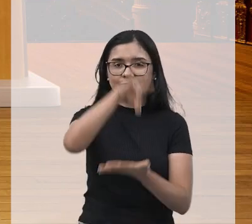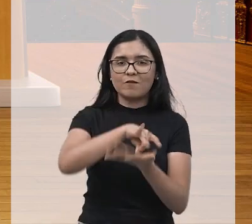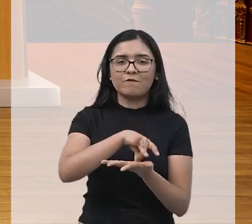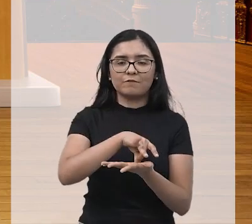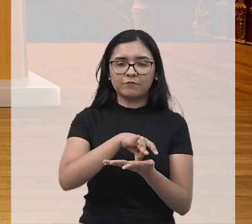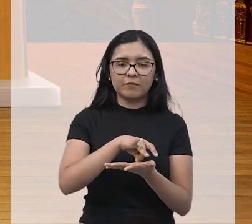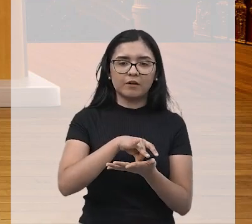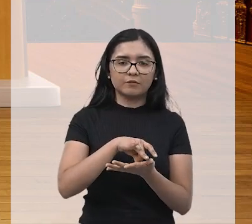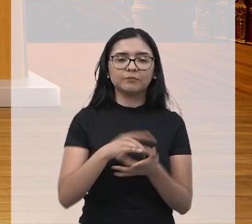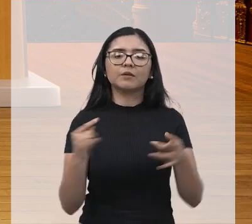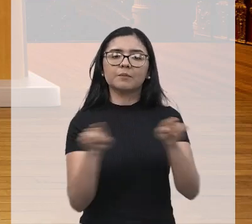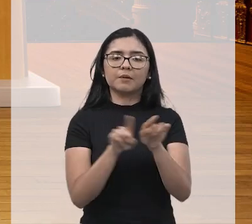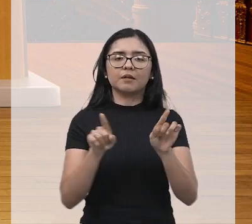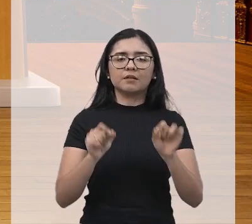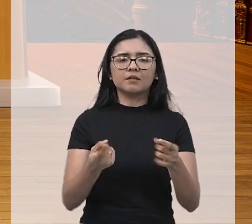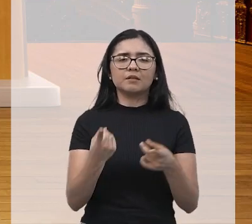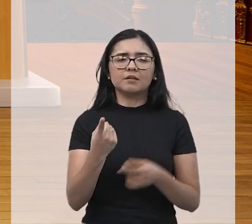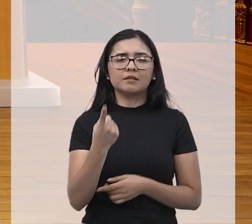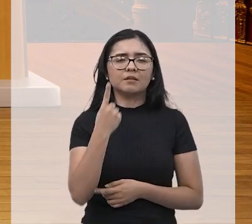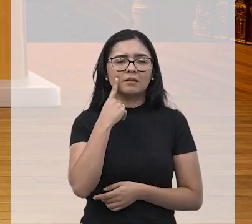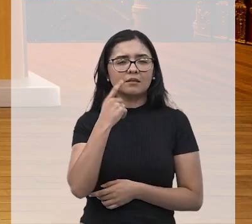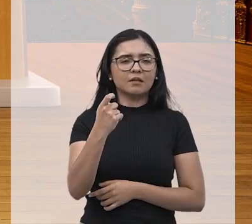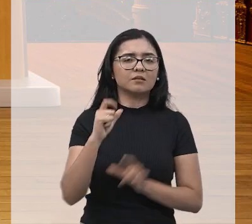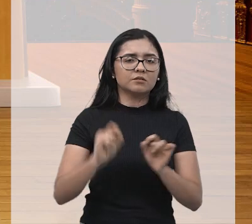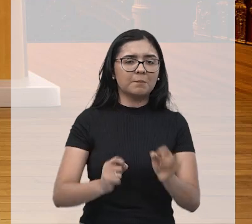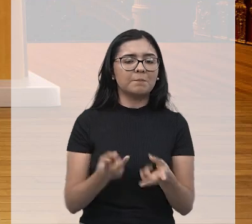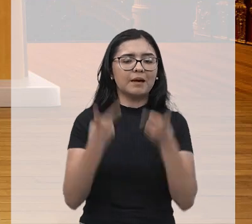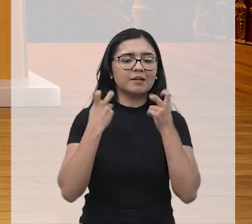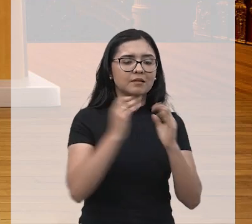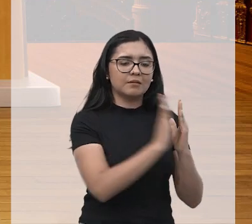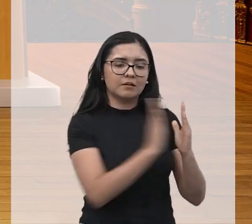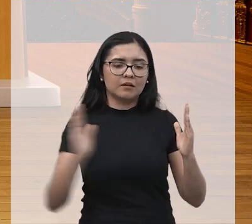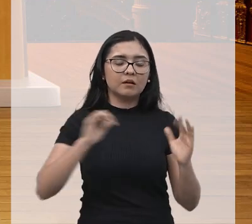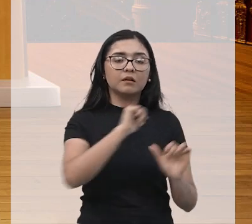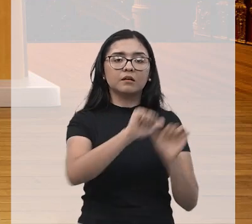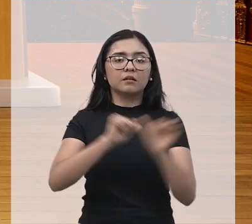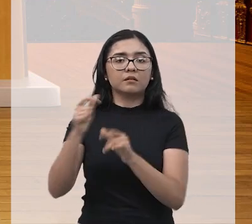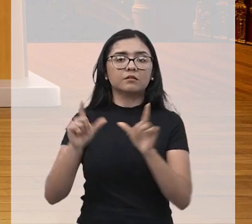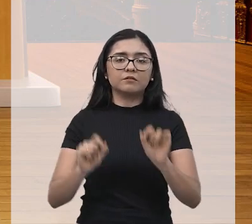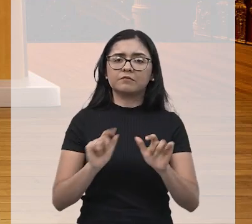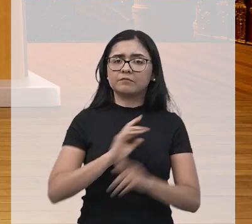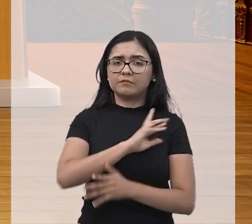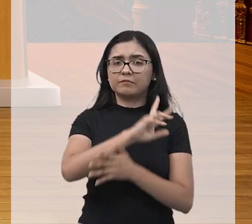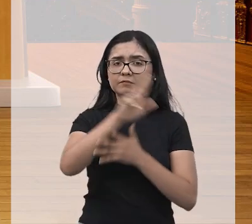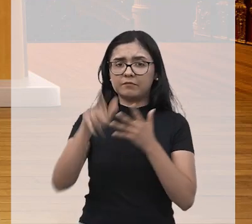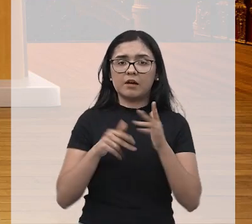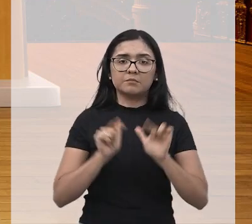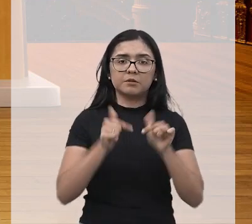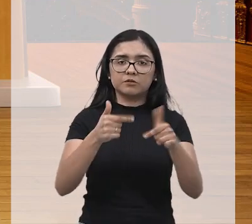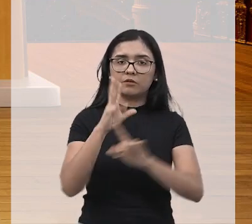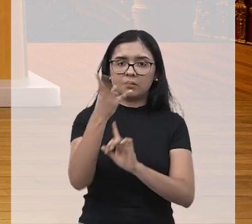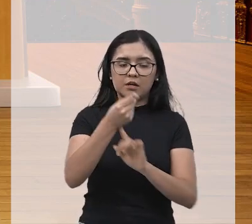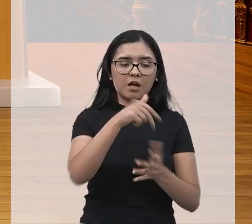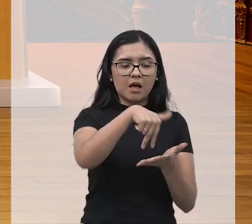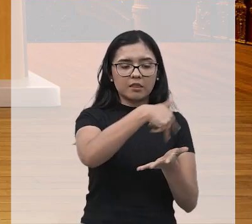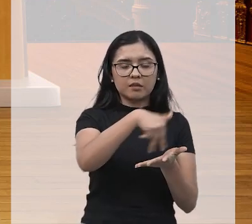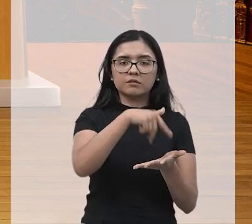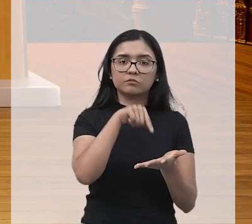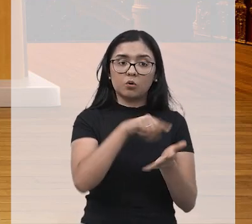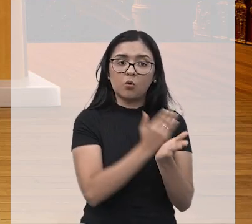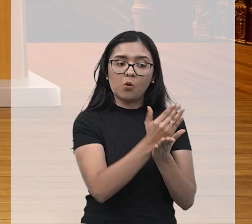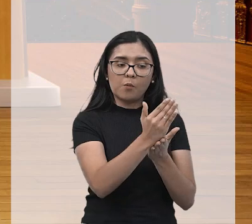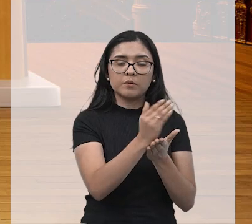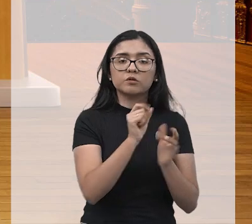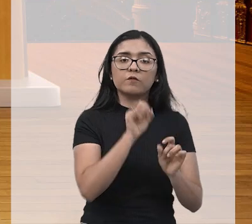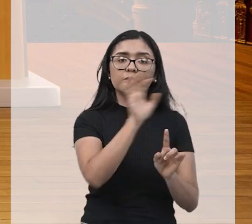mais interessante é que a gente consegue perceber essa transformação em várias manifestações artísticas. A dança é uma delas. A dança ela começou com